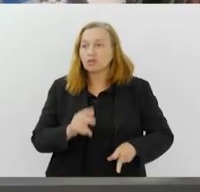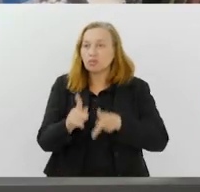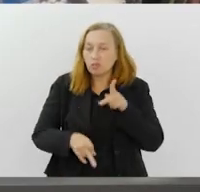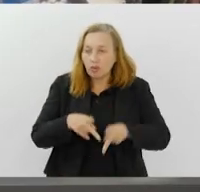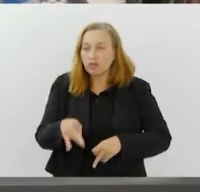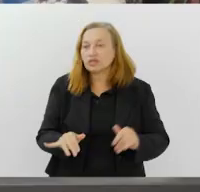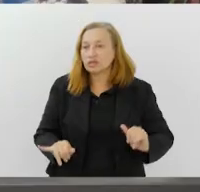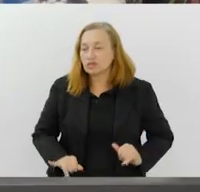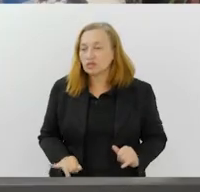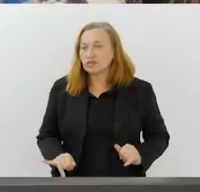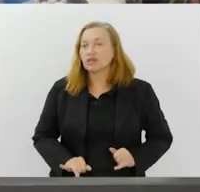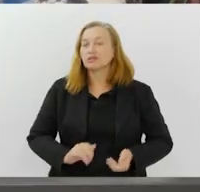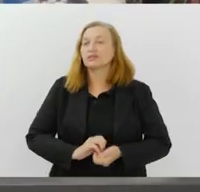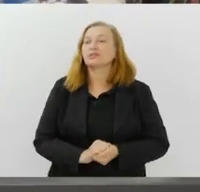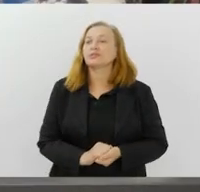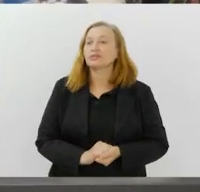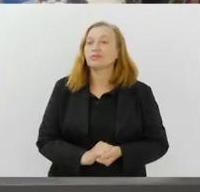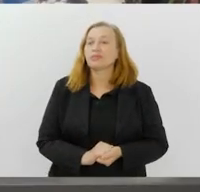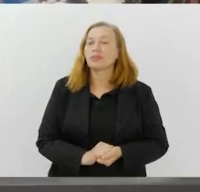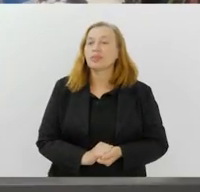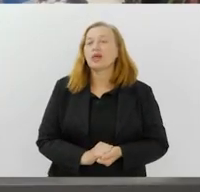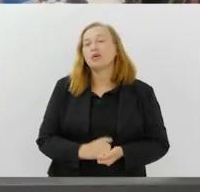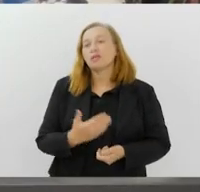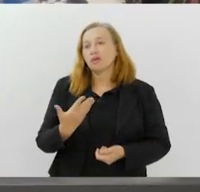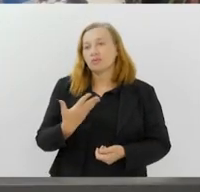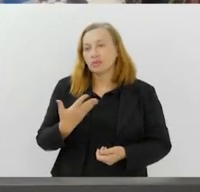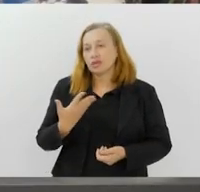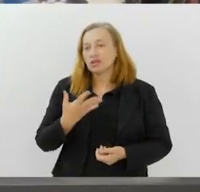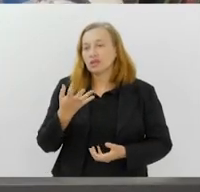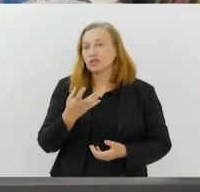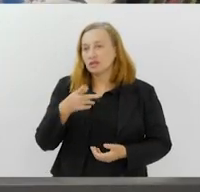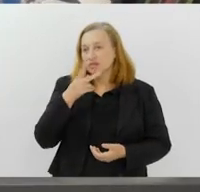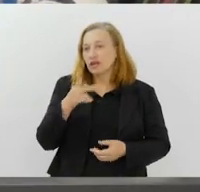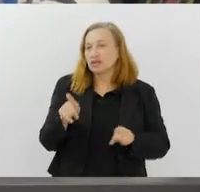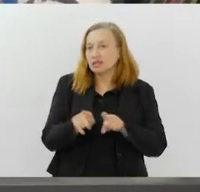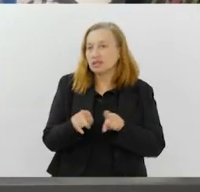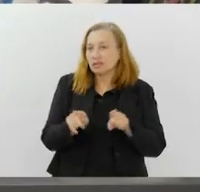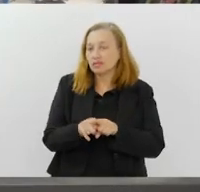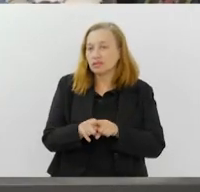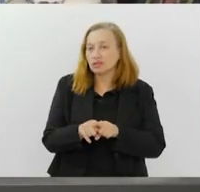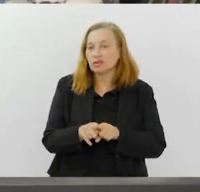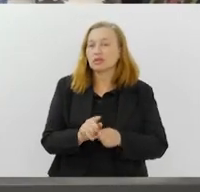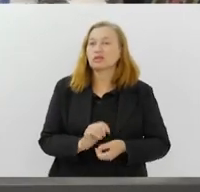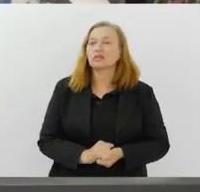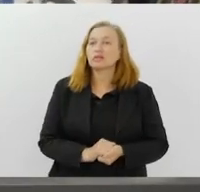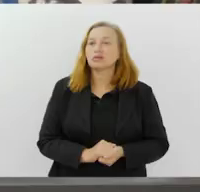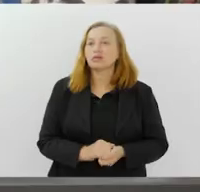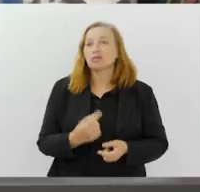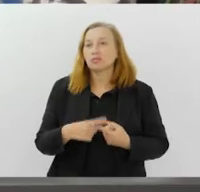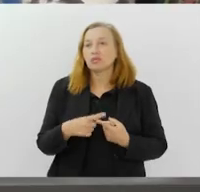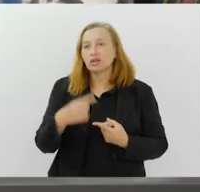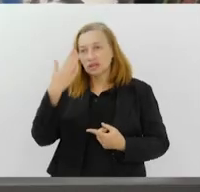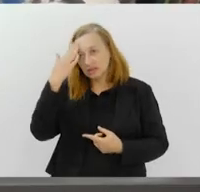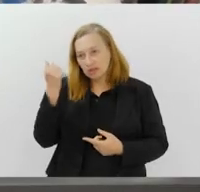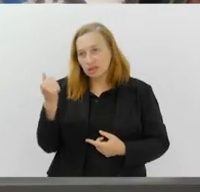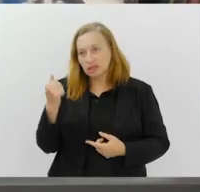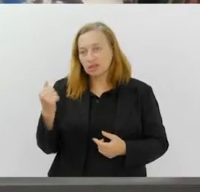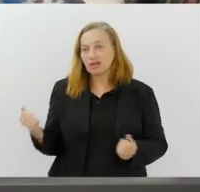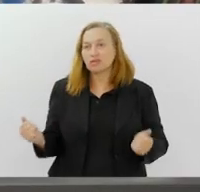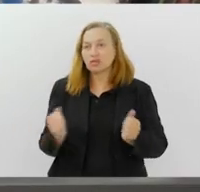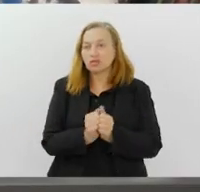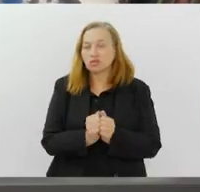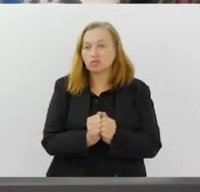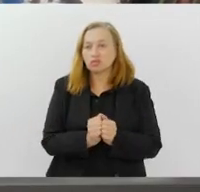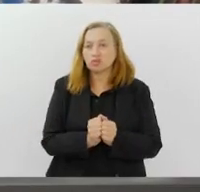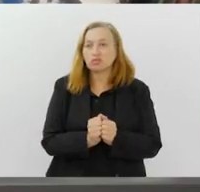aí meu grande sábio eu queria que você comentasse também um pouco desses efeitos até porque sei que estava presente